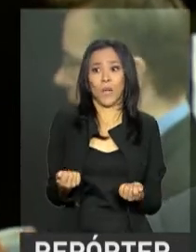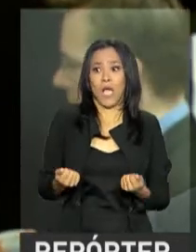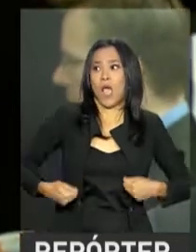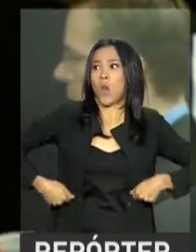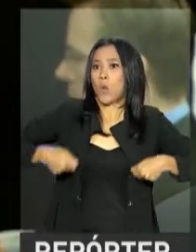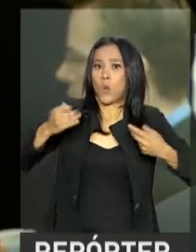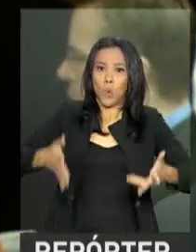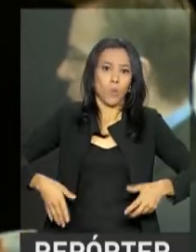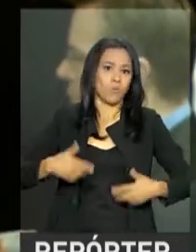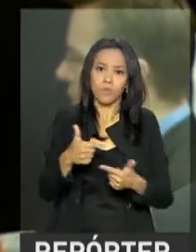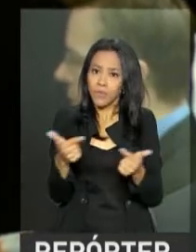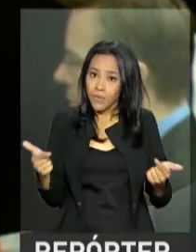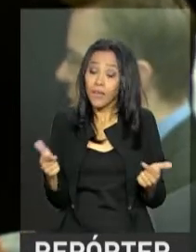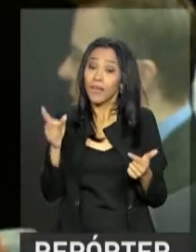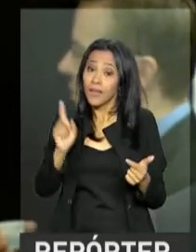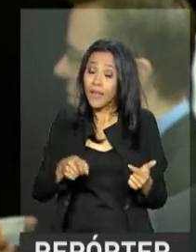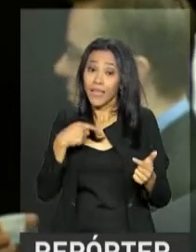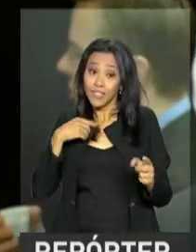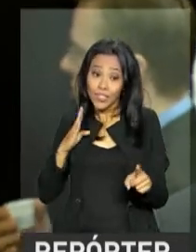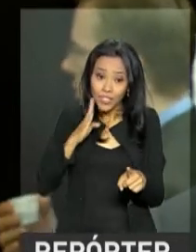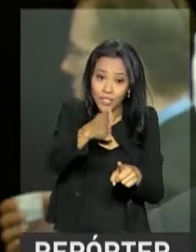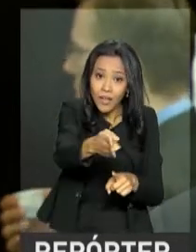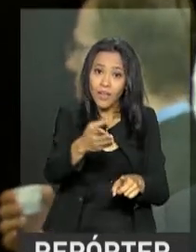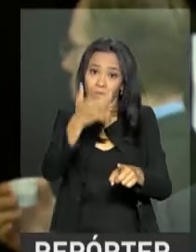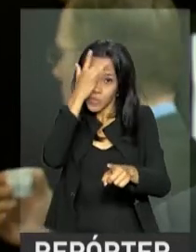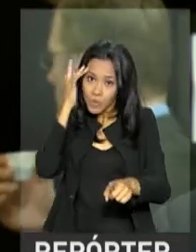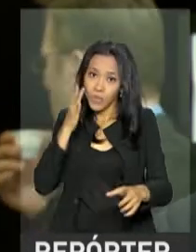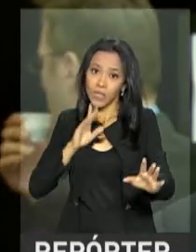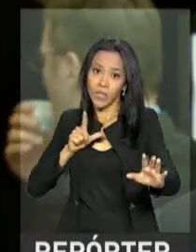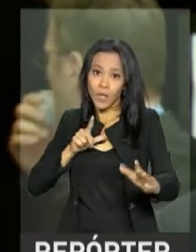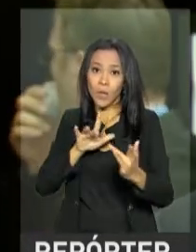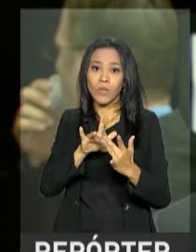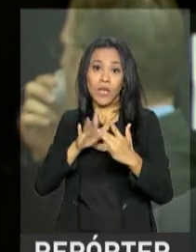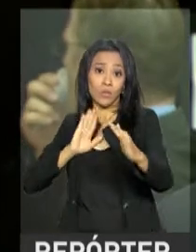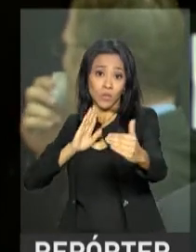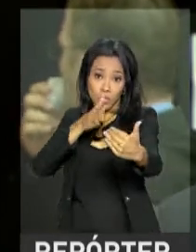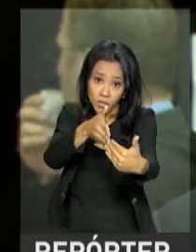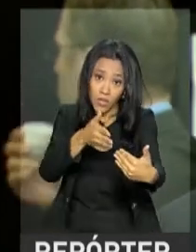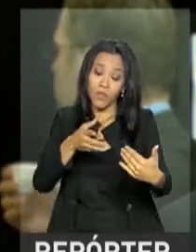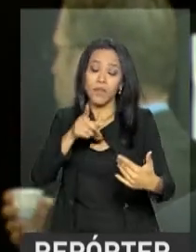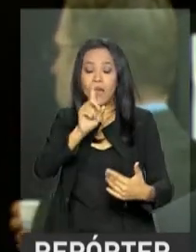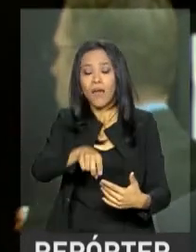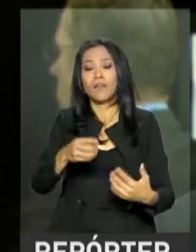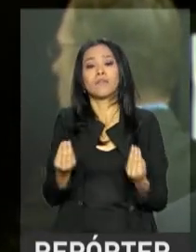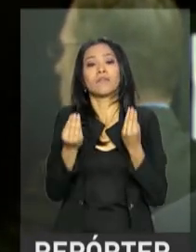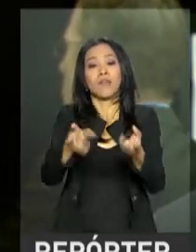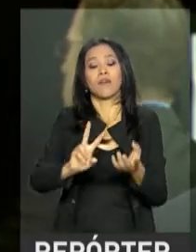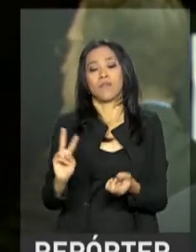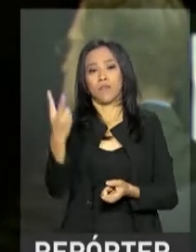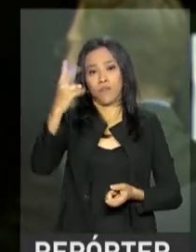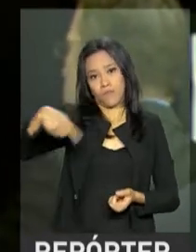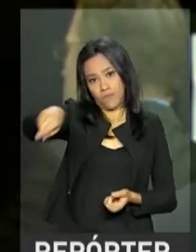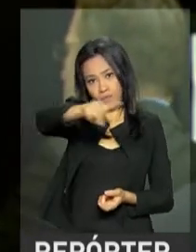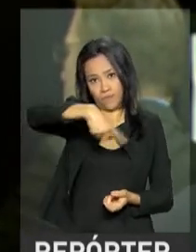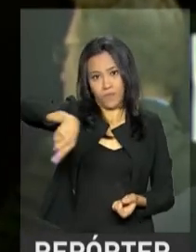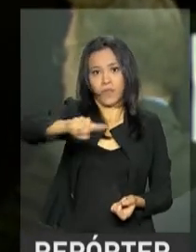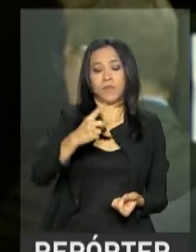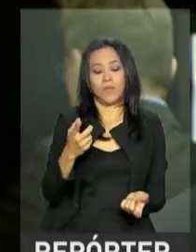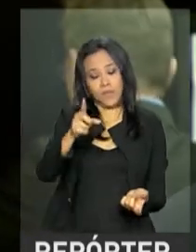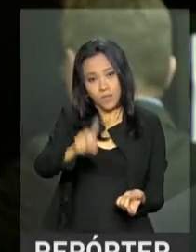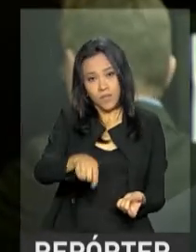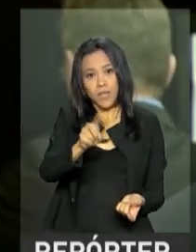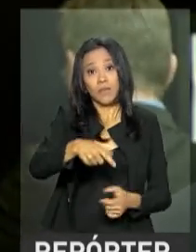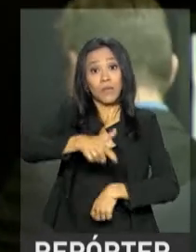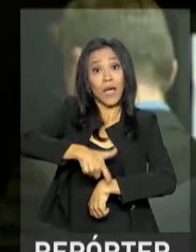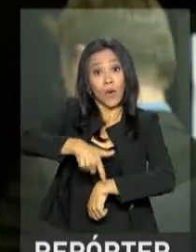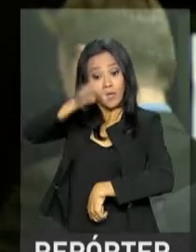efetivo que o cidadão o serviço em plataforma virtual ele gera mais valor para o cidadão ea demanda dele é respondido em